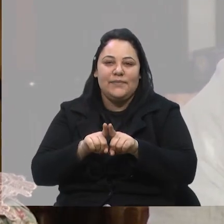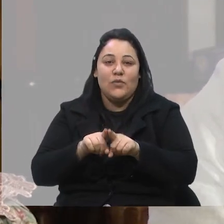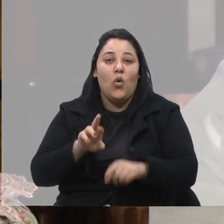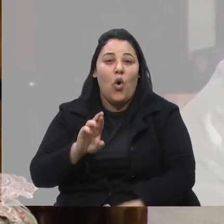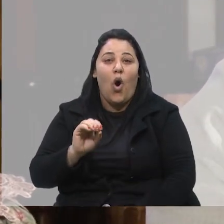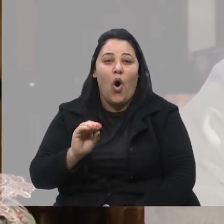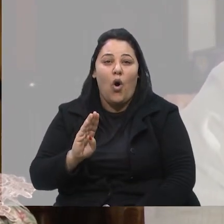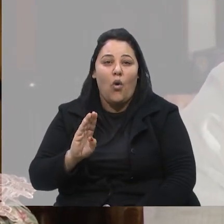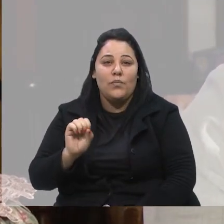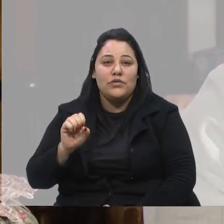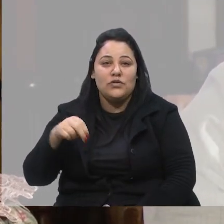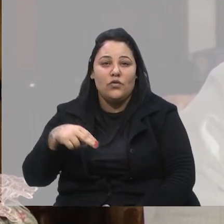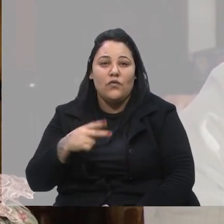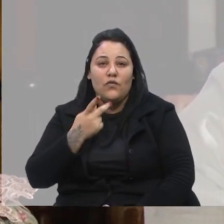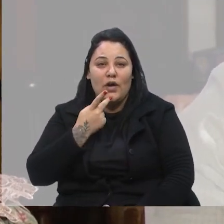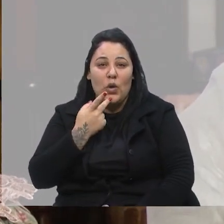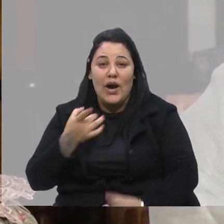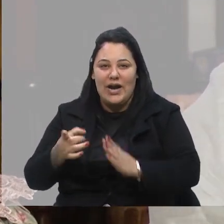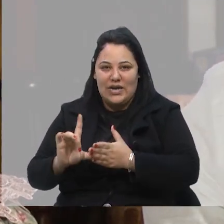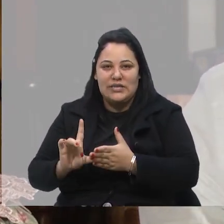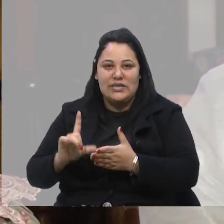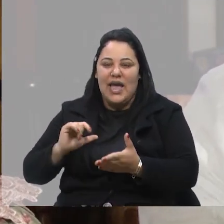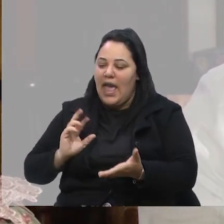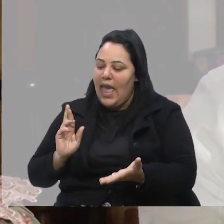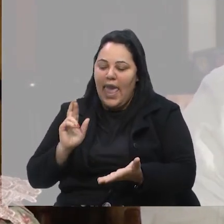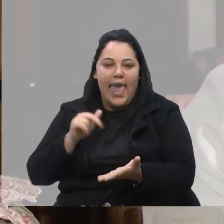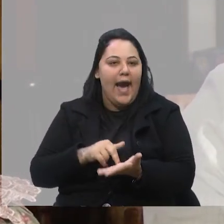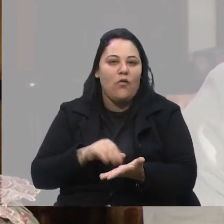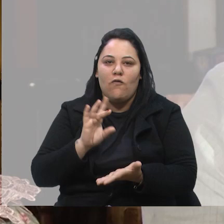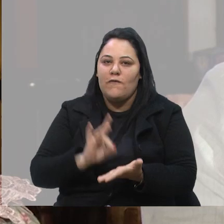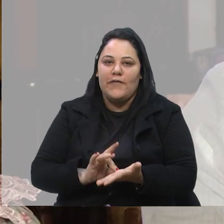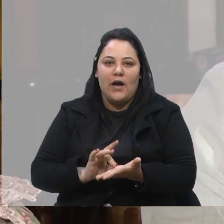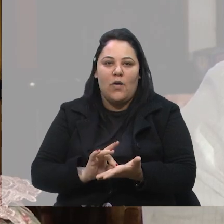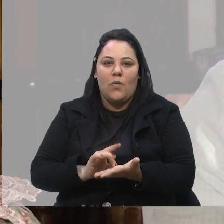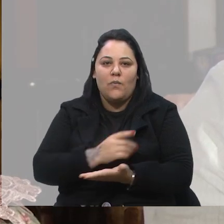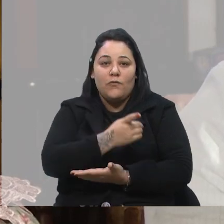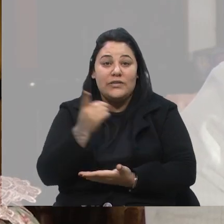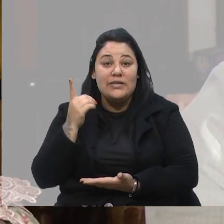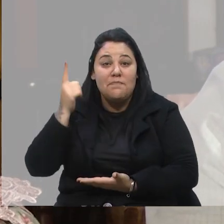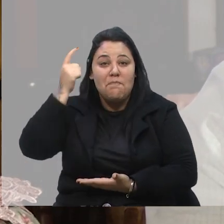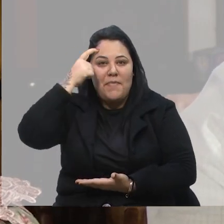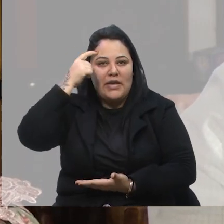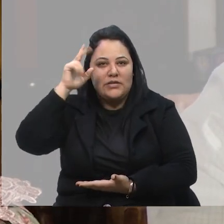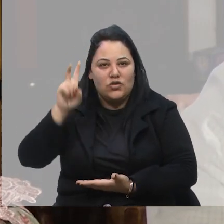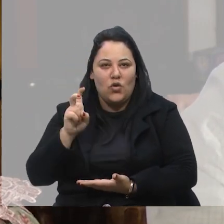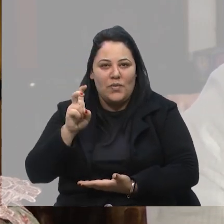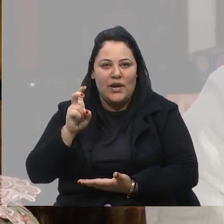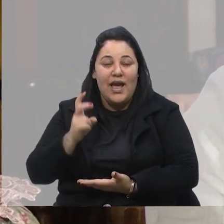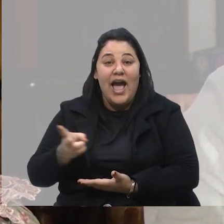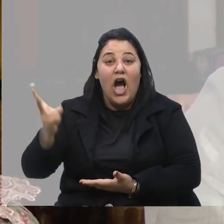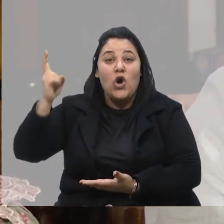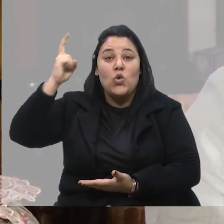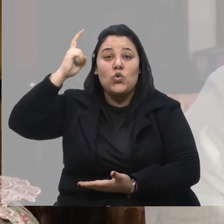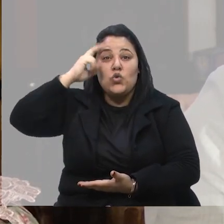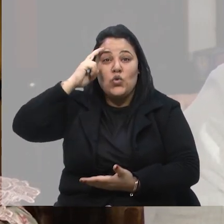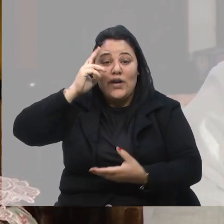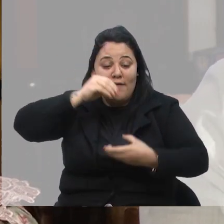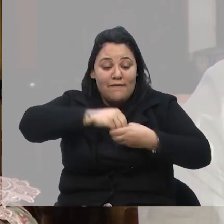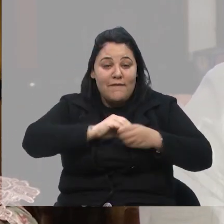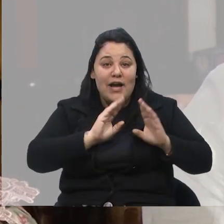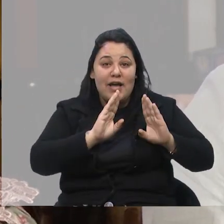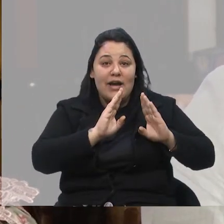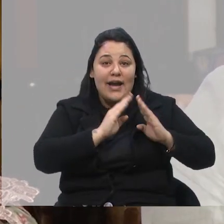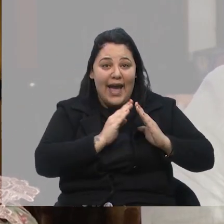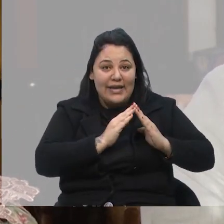Robson falou algo real. Eu trago para que todos os espectadores pensem sobre isso. A cultura é feita dentro de casa.